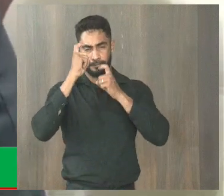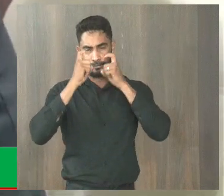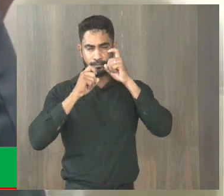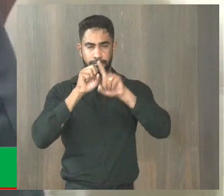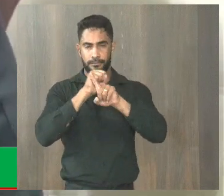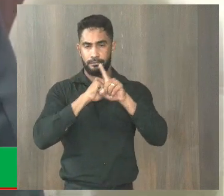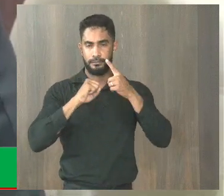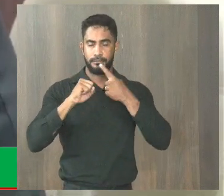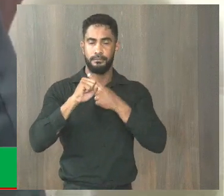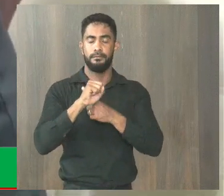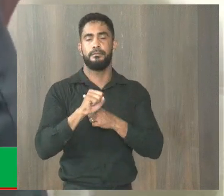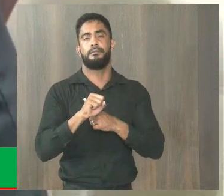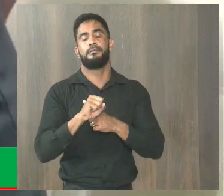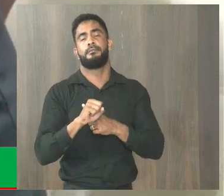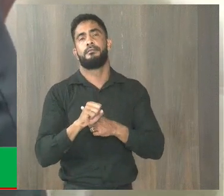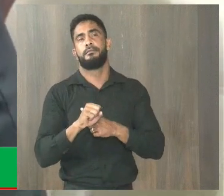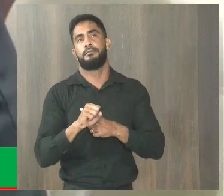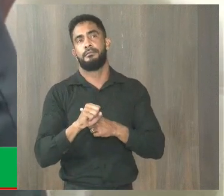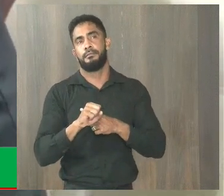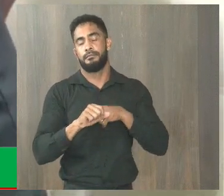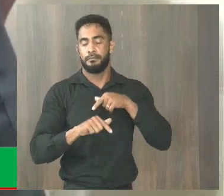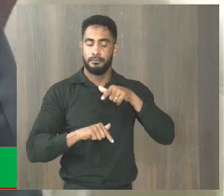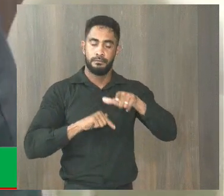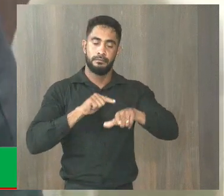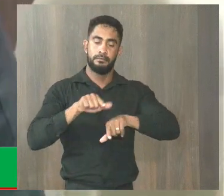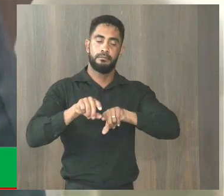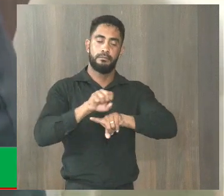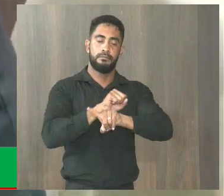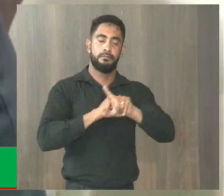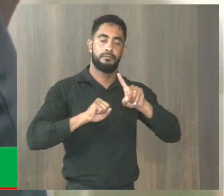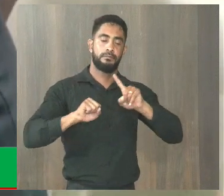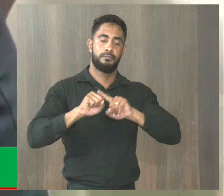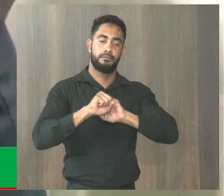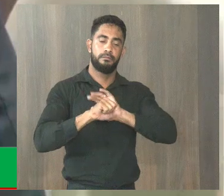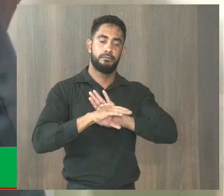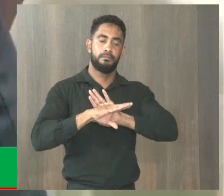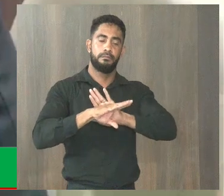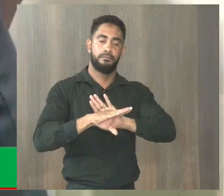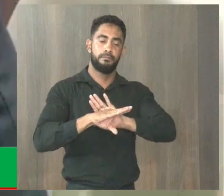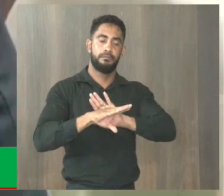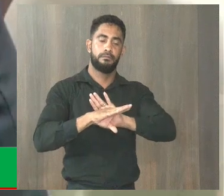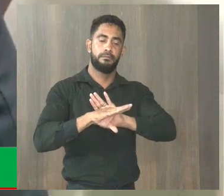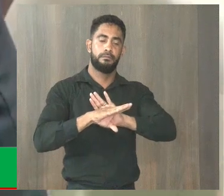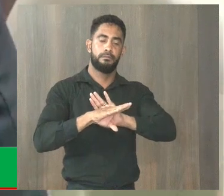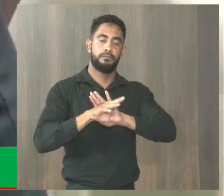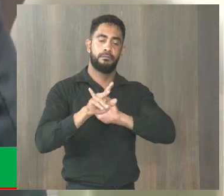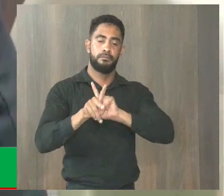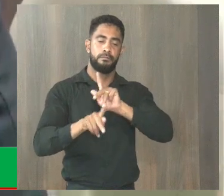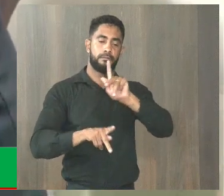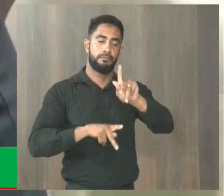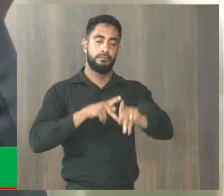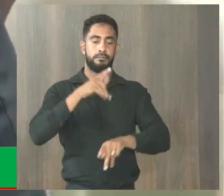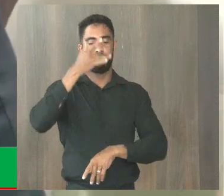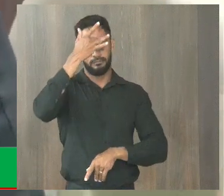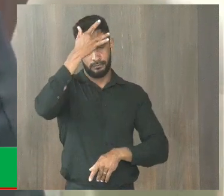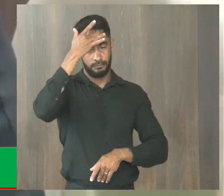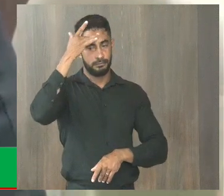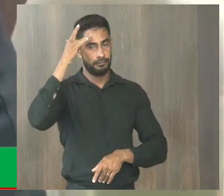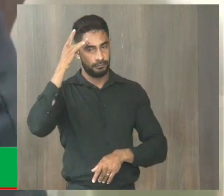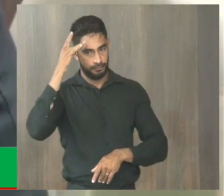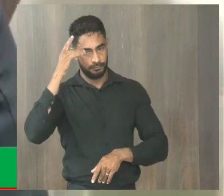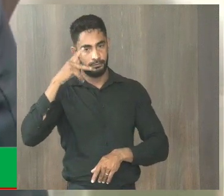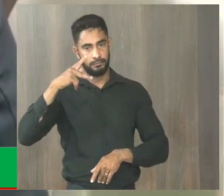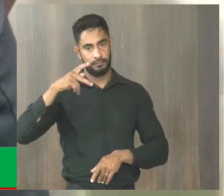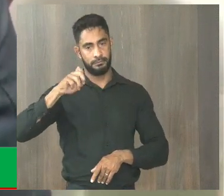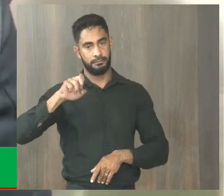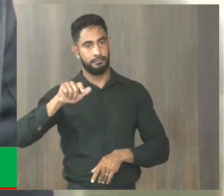de poder fazer, né, trabalhos sociais junto à população. Então, por isso, o Helder Pedro, popular